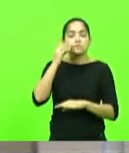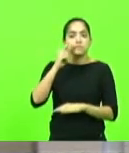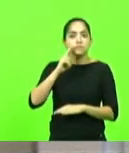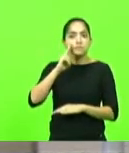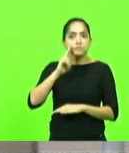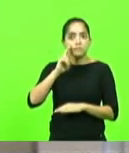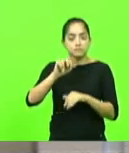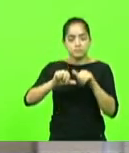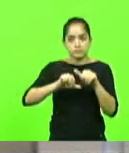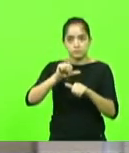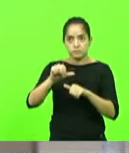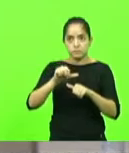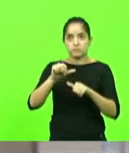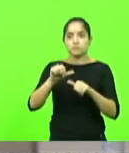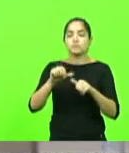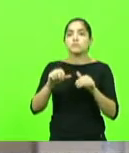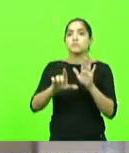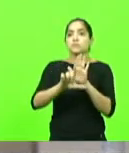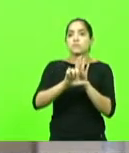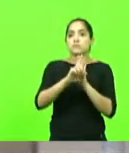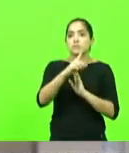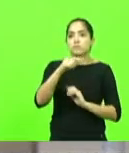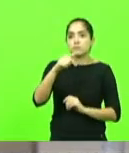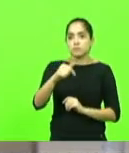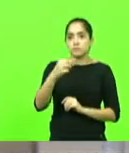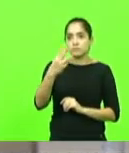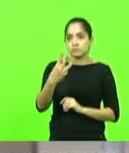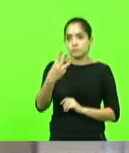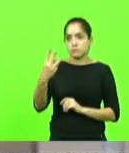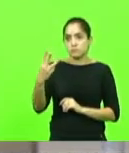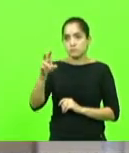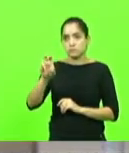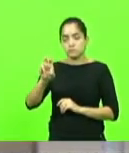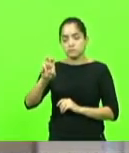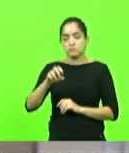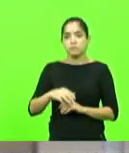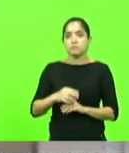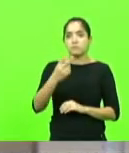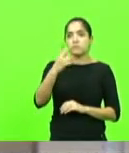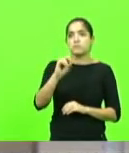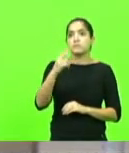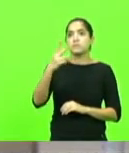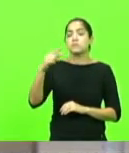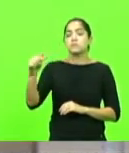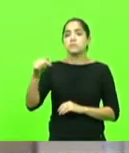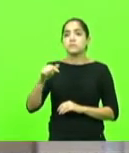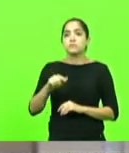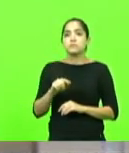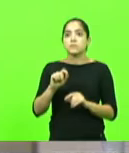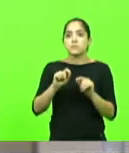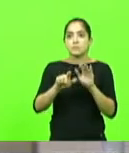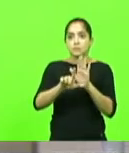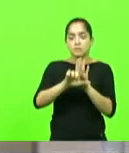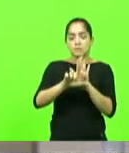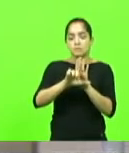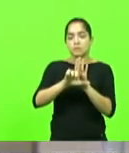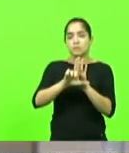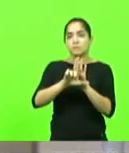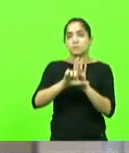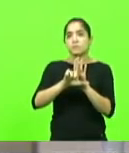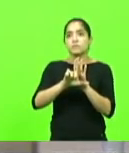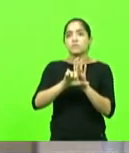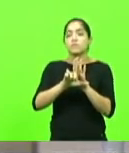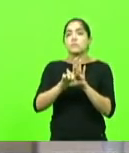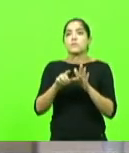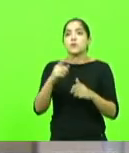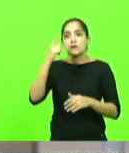altera o anexo 2º da Lei 17.335, de 2017, que consolida as leis que dispõem sobre a instituição de